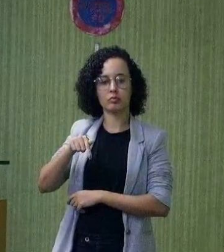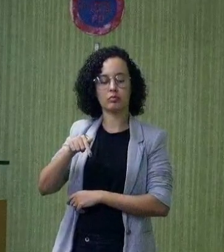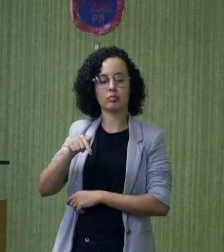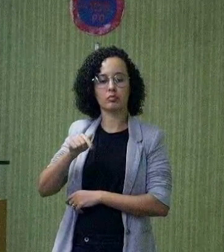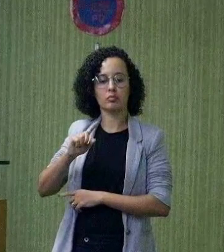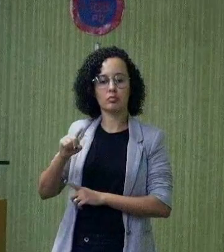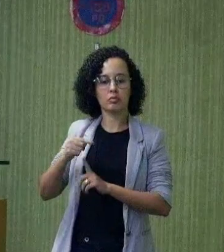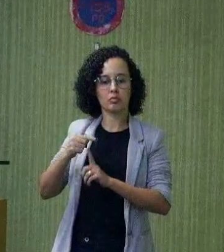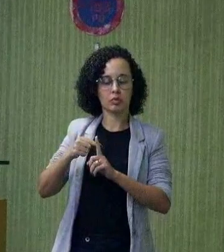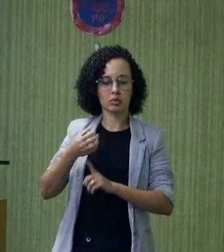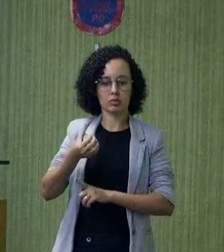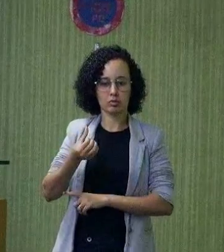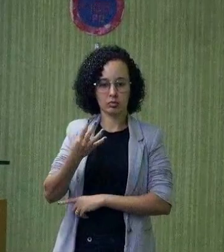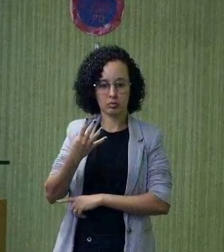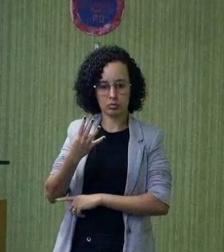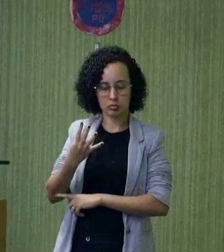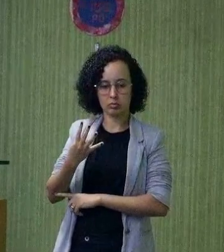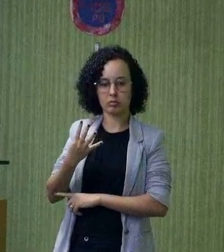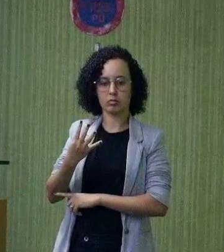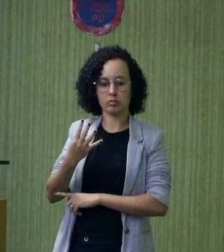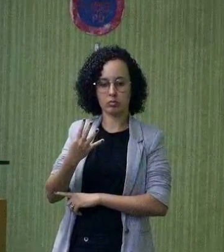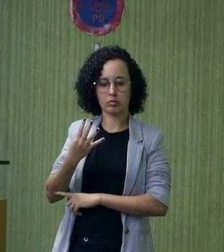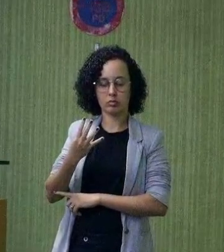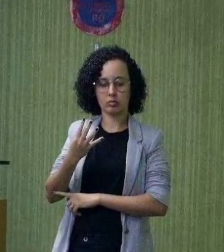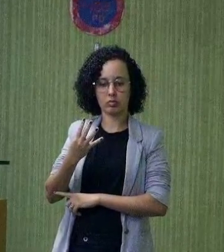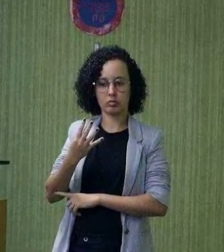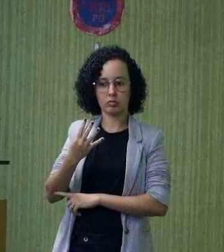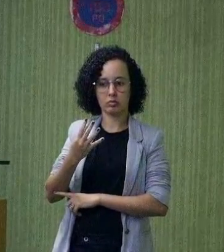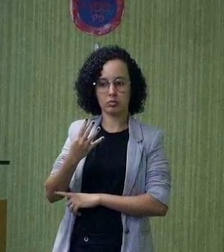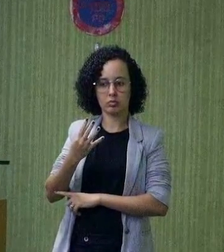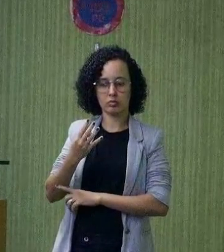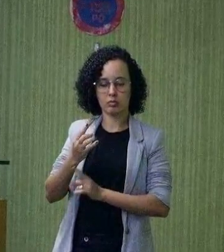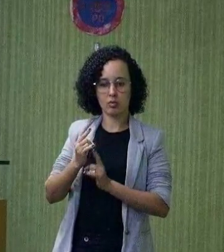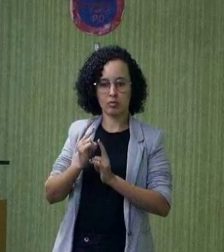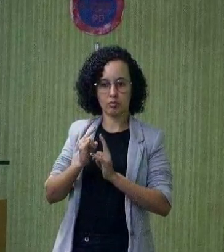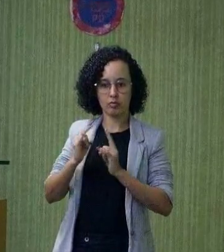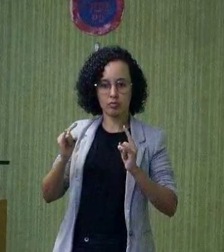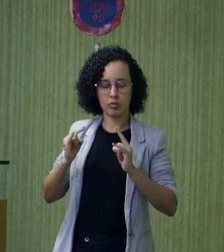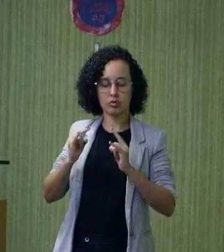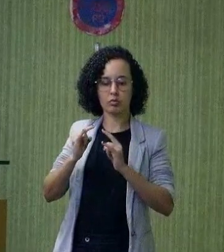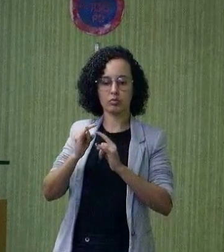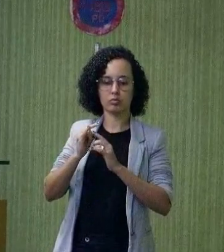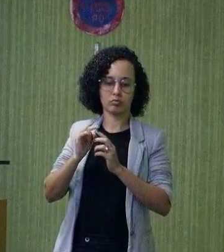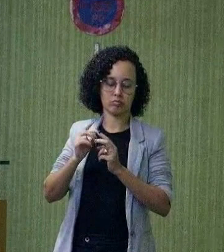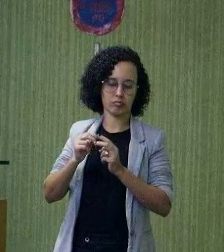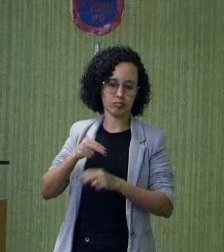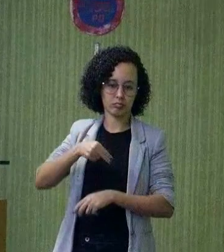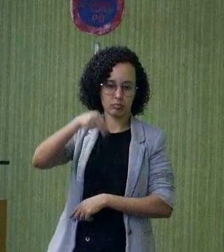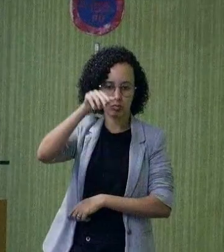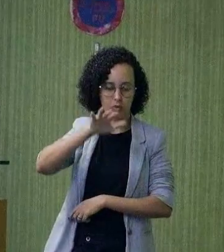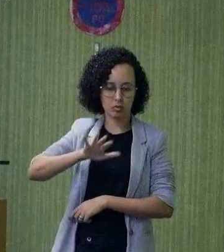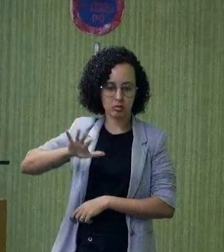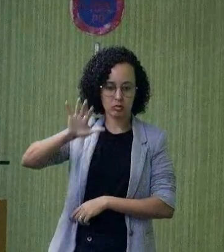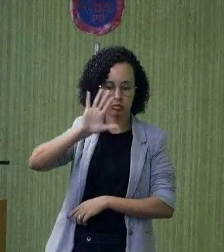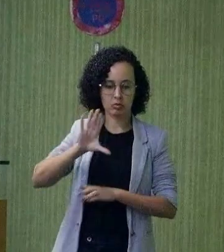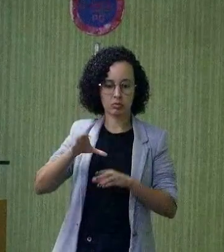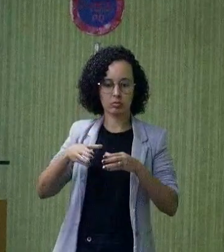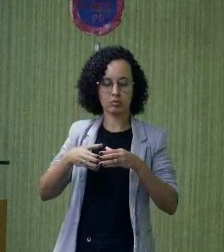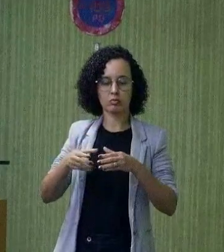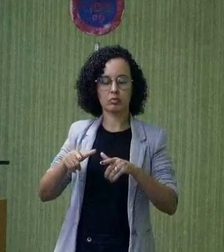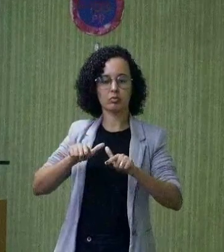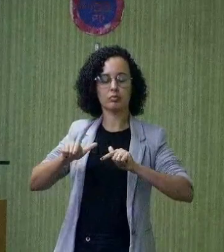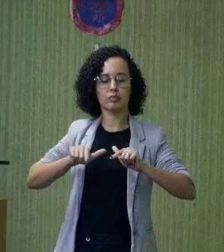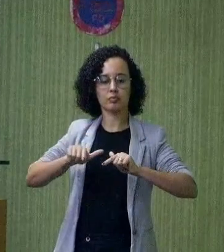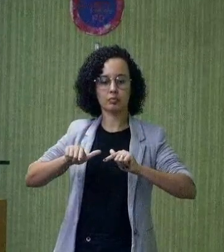64 que são ligadas ao fórum Nacional né em que momentos mais ampliados do grupo de trabalho incorporou-se além